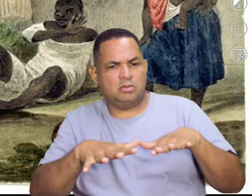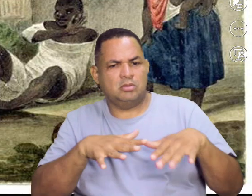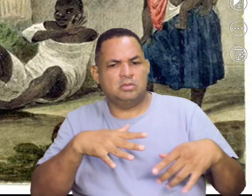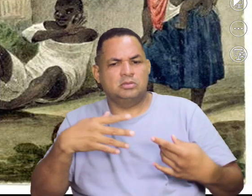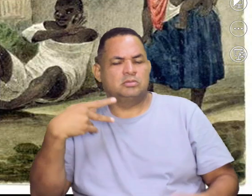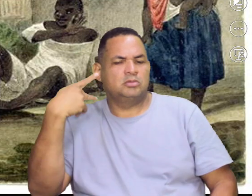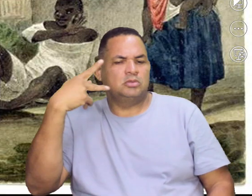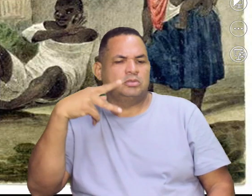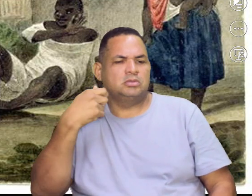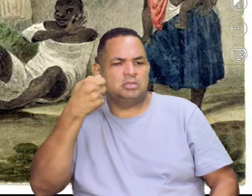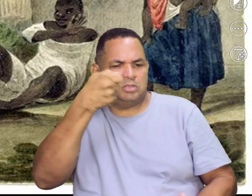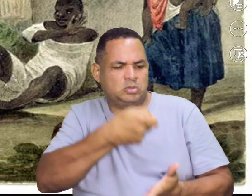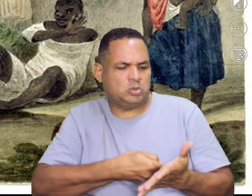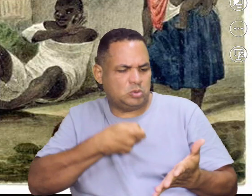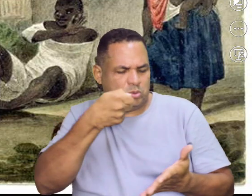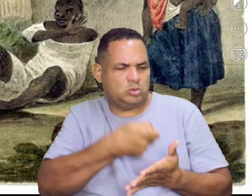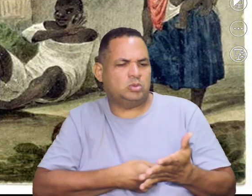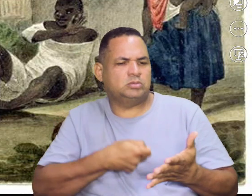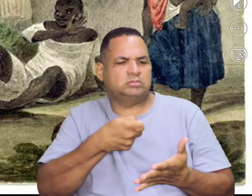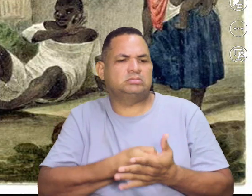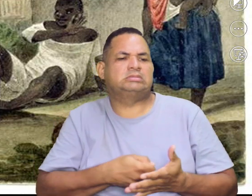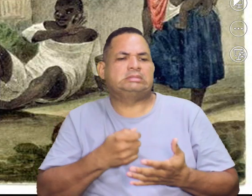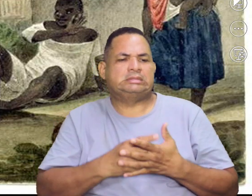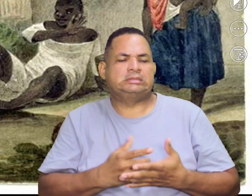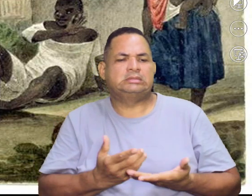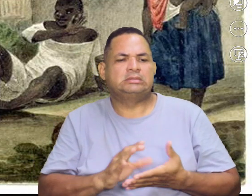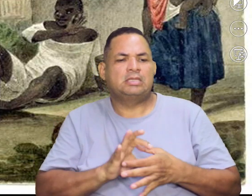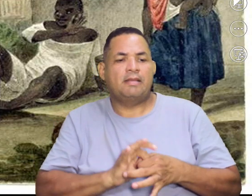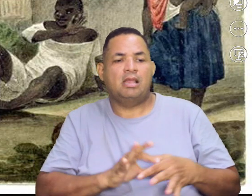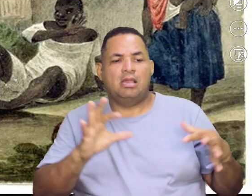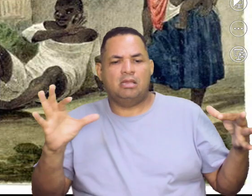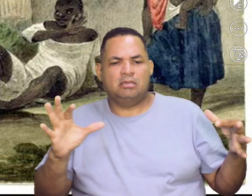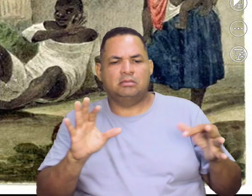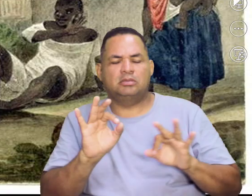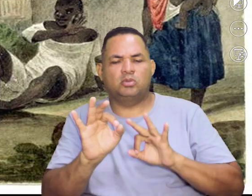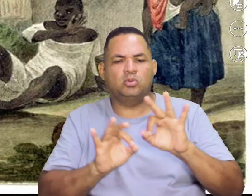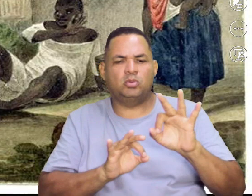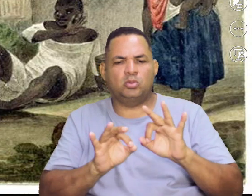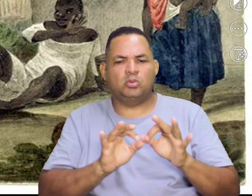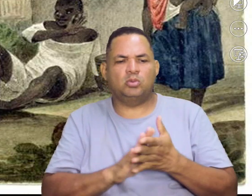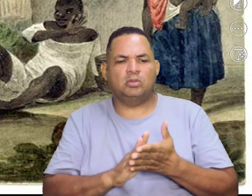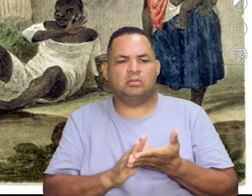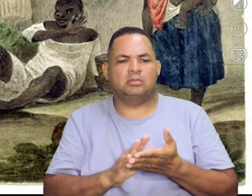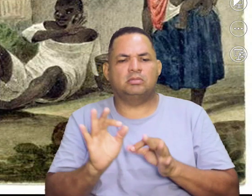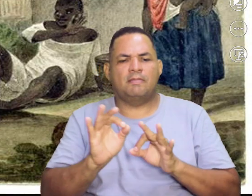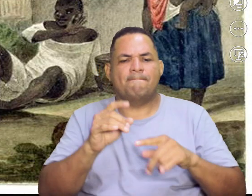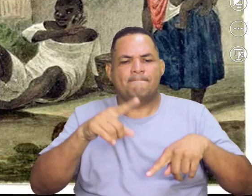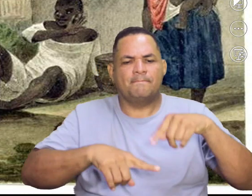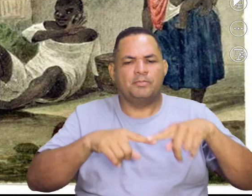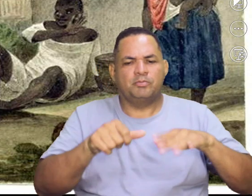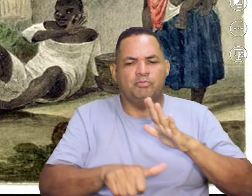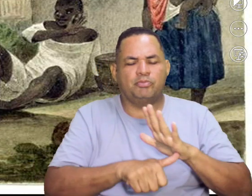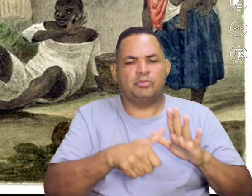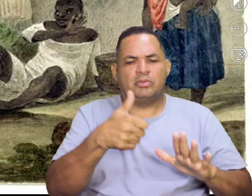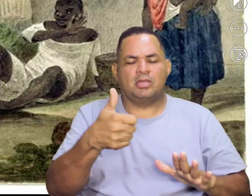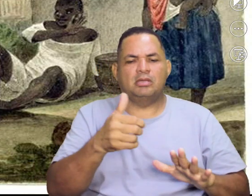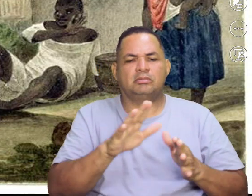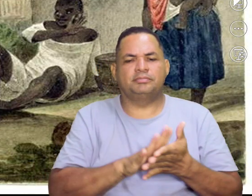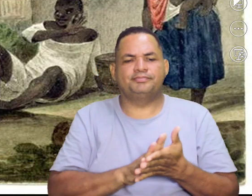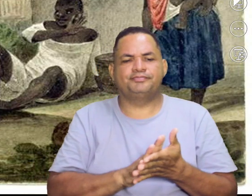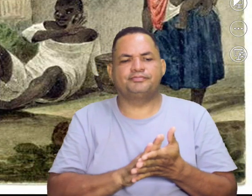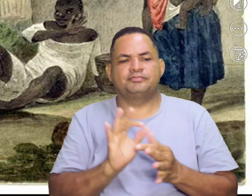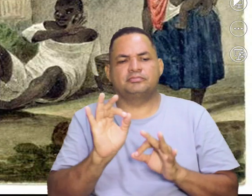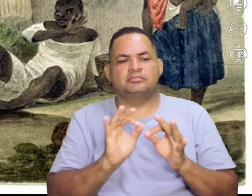independência. Grande parte das colônias foi organizada para produzir matérias-primas